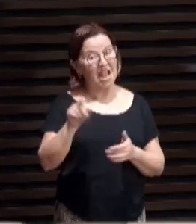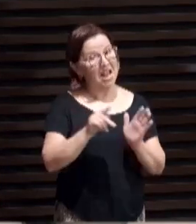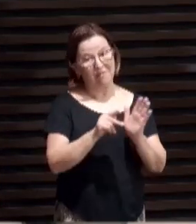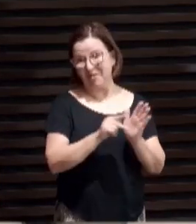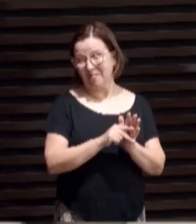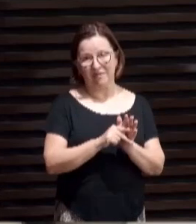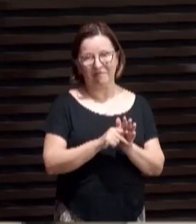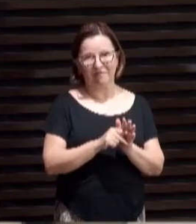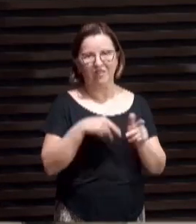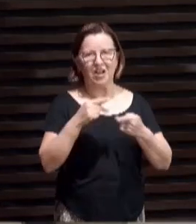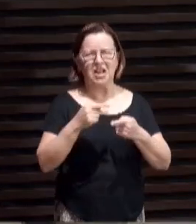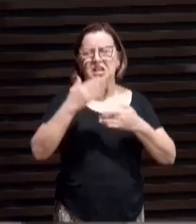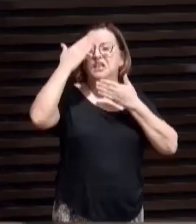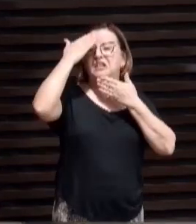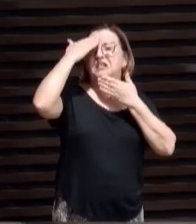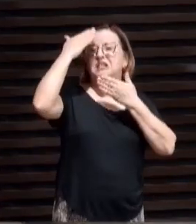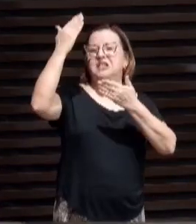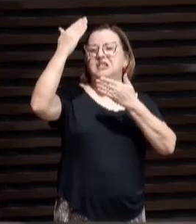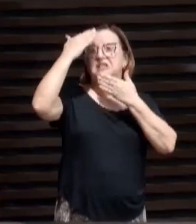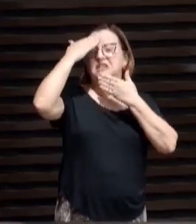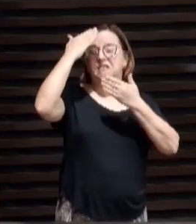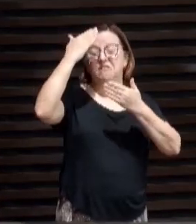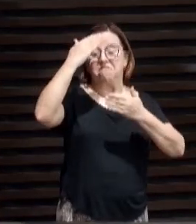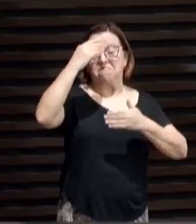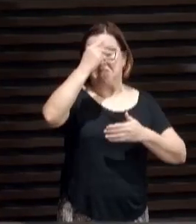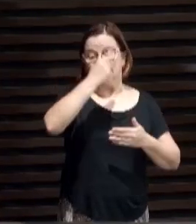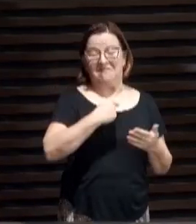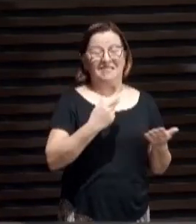dizia, graças te dou, ou graças me dou,